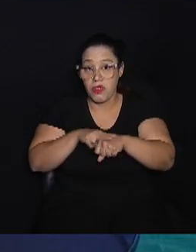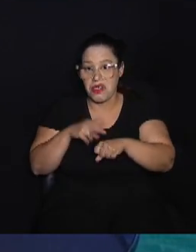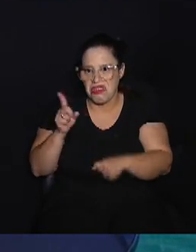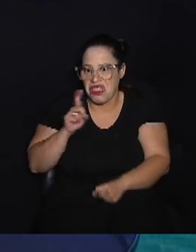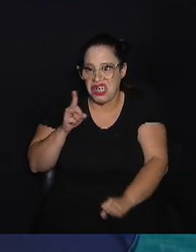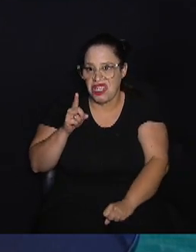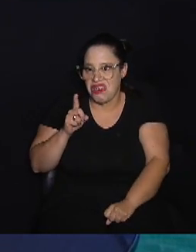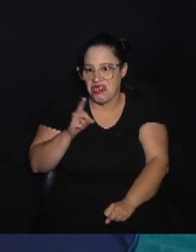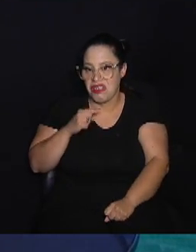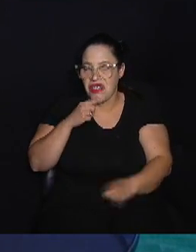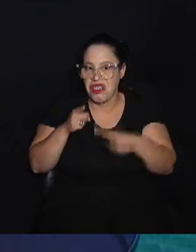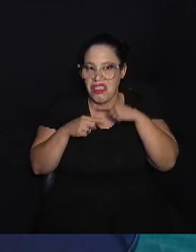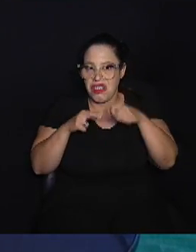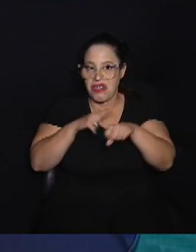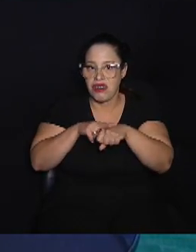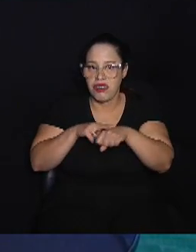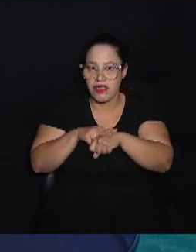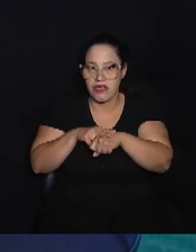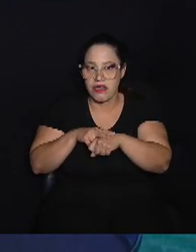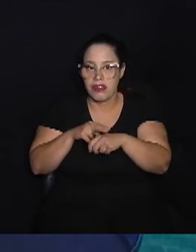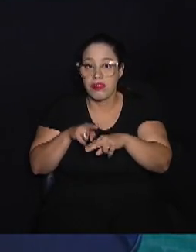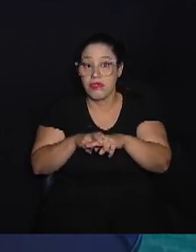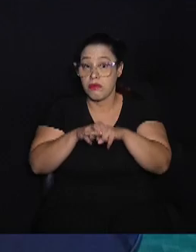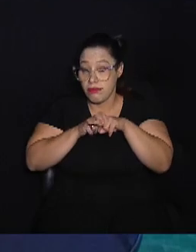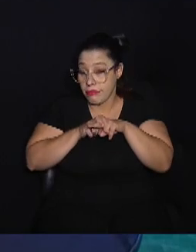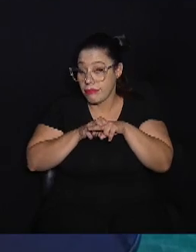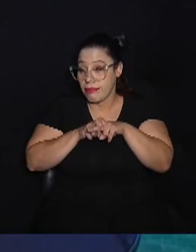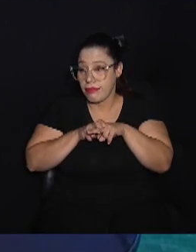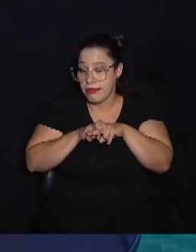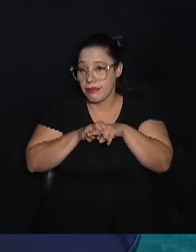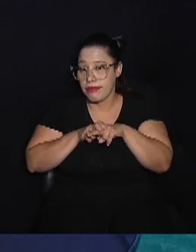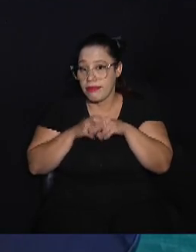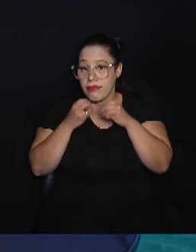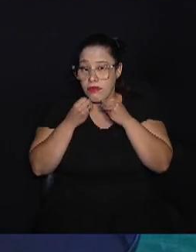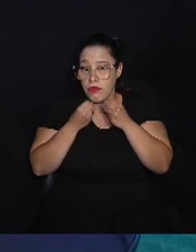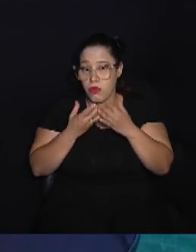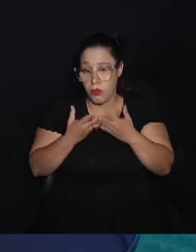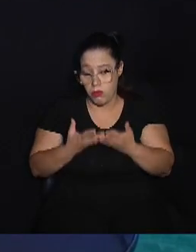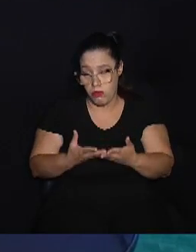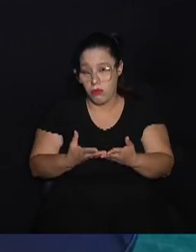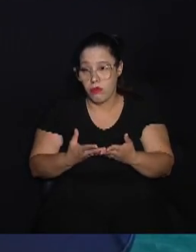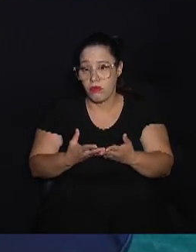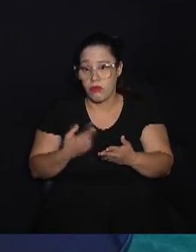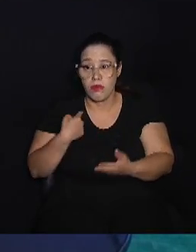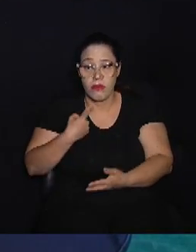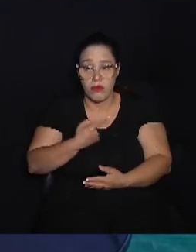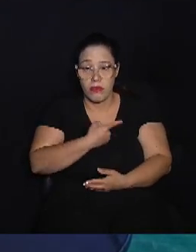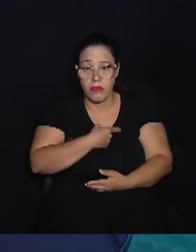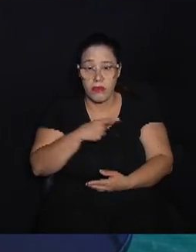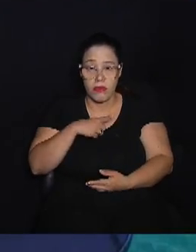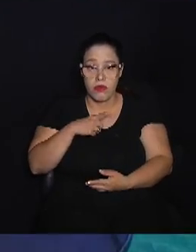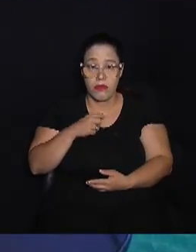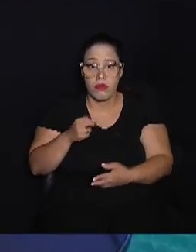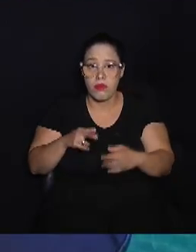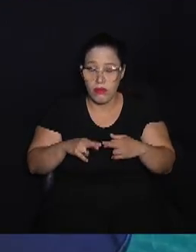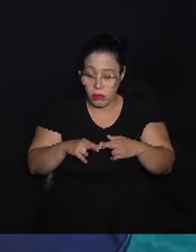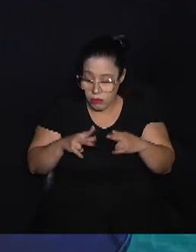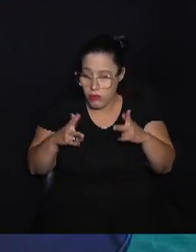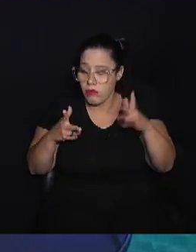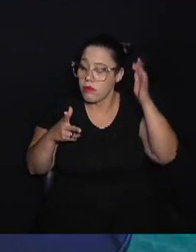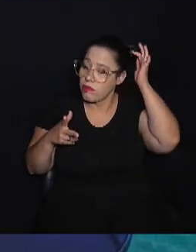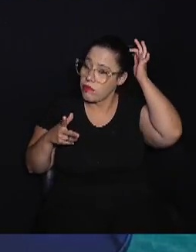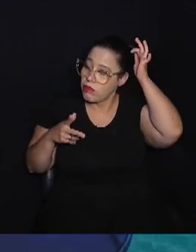verde. Mas por isso mesmo ela é uma boa alusão a isso. Nós todos temos um quê de diferente.